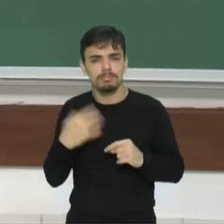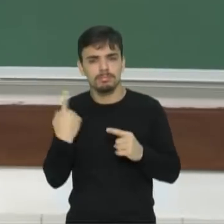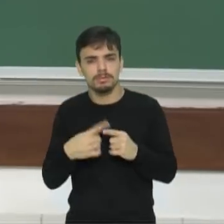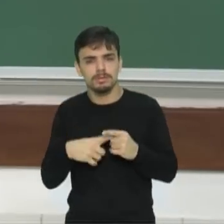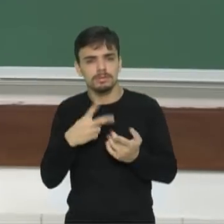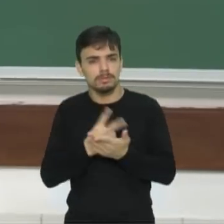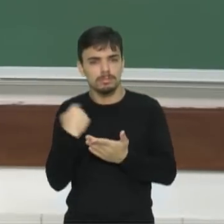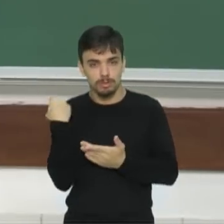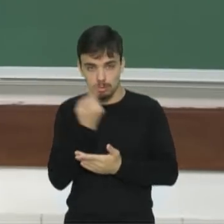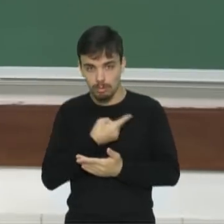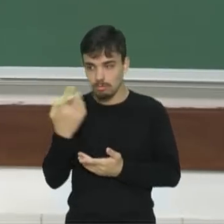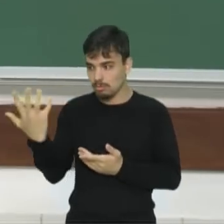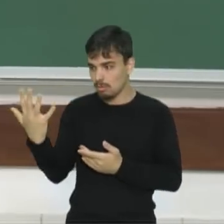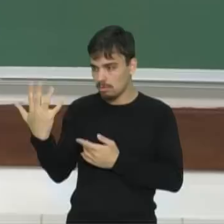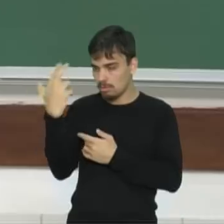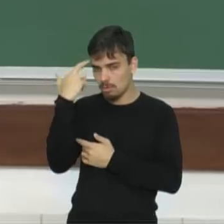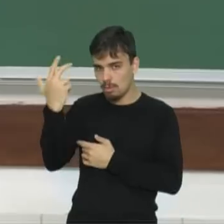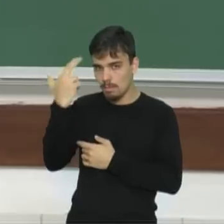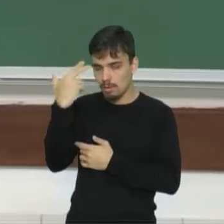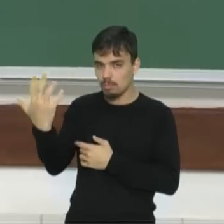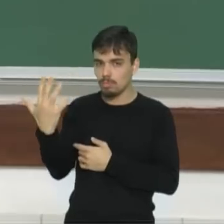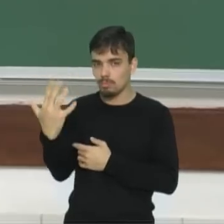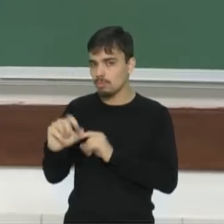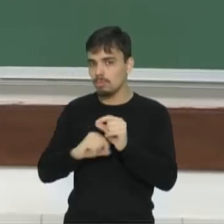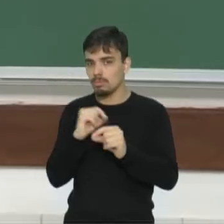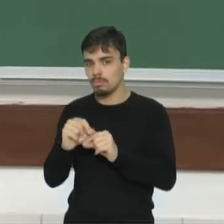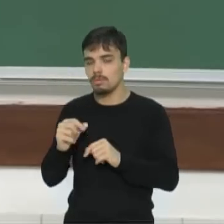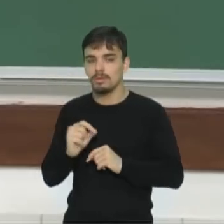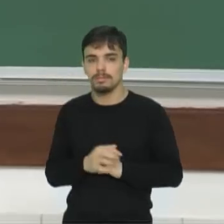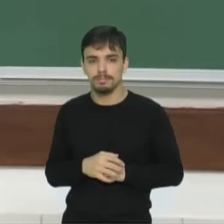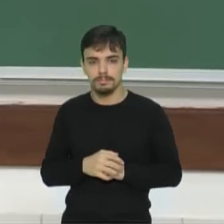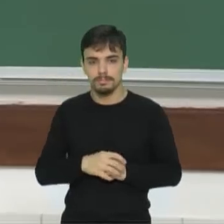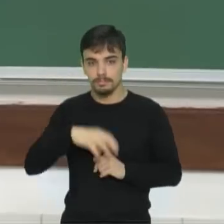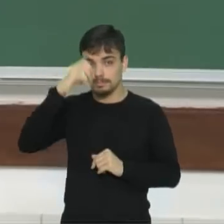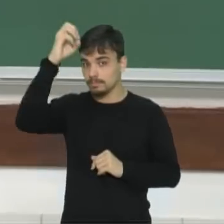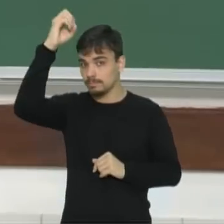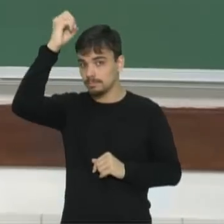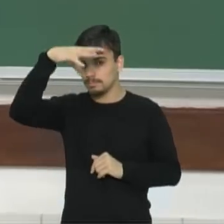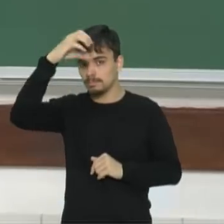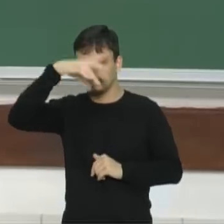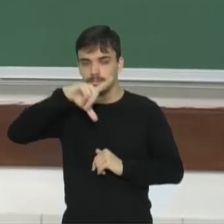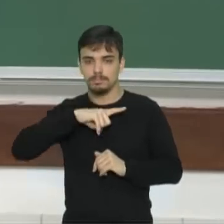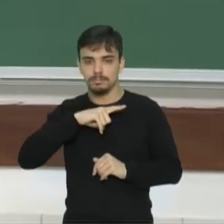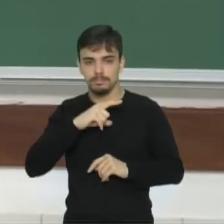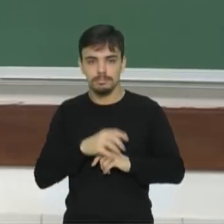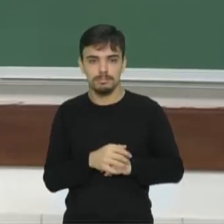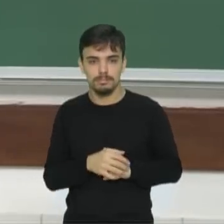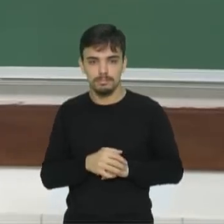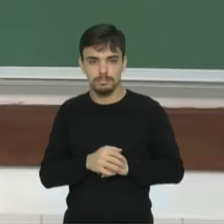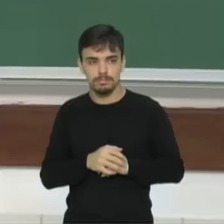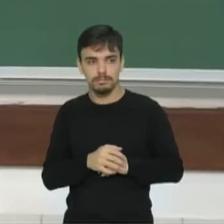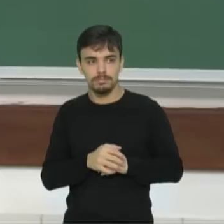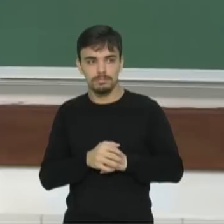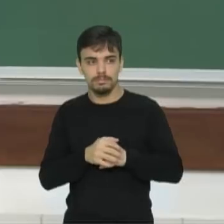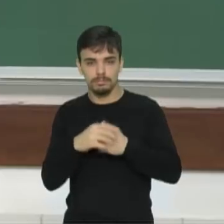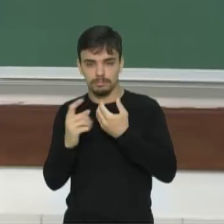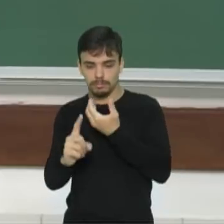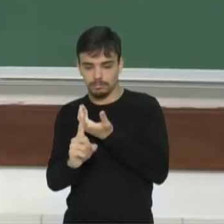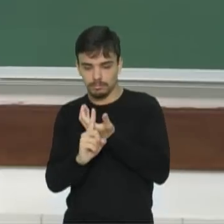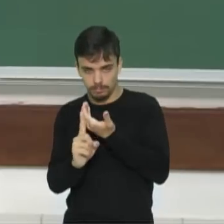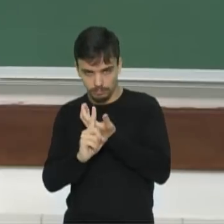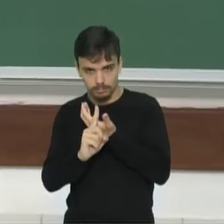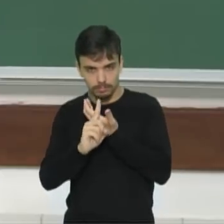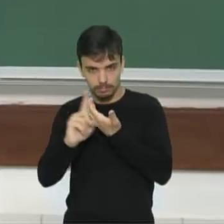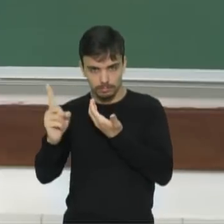nos olhamos num espelho comum, a luz vai fazer o quê? Ela vai incidir sobre a lente, sobre o espelho e vai